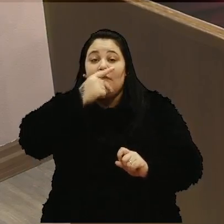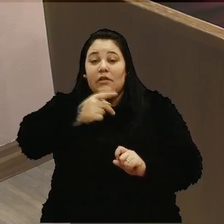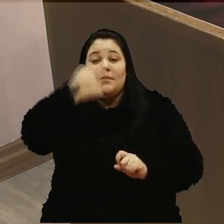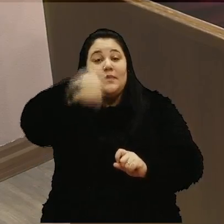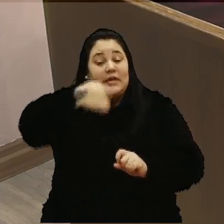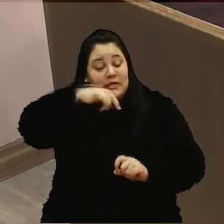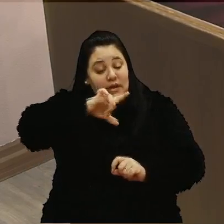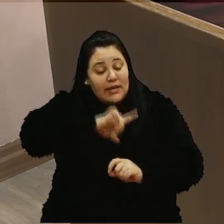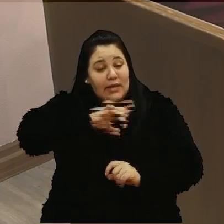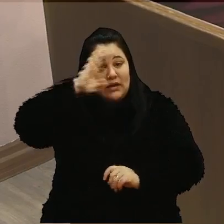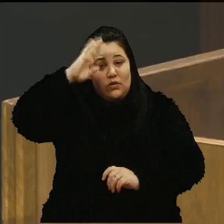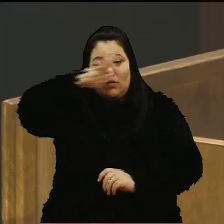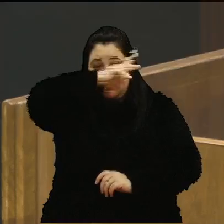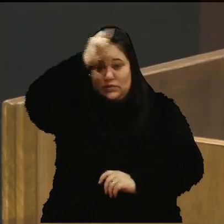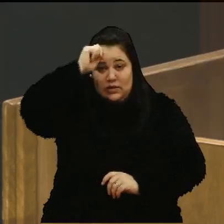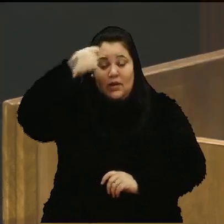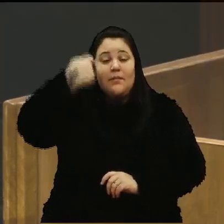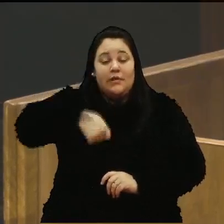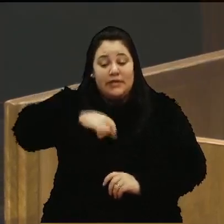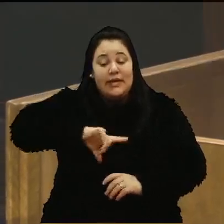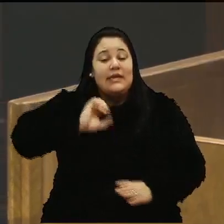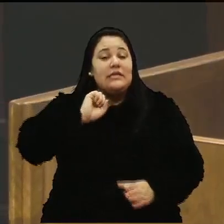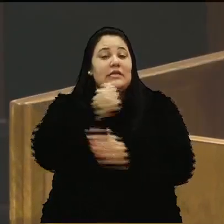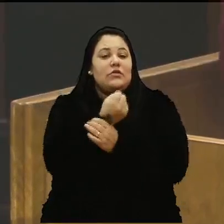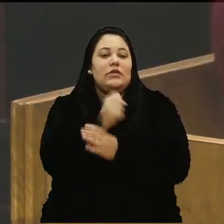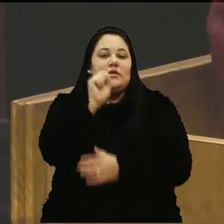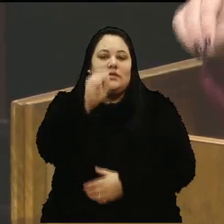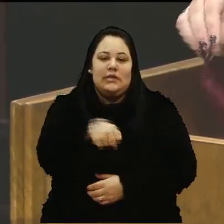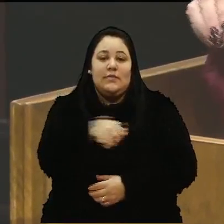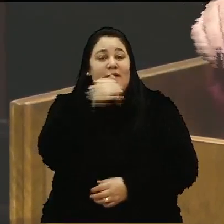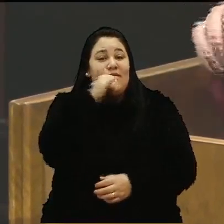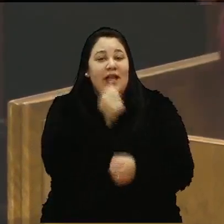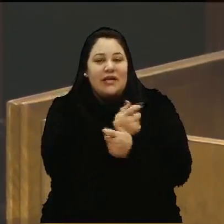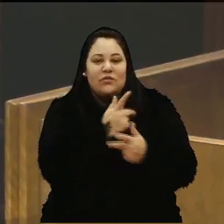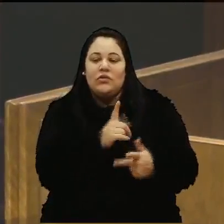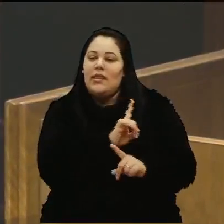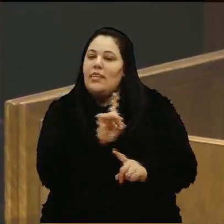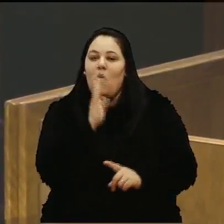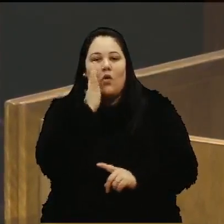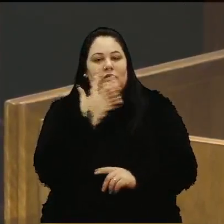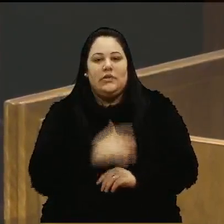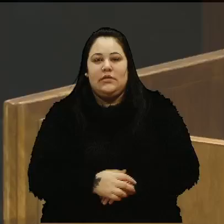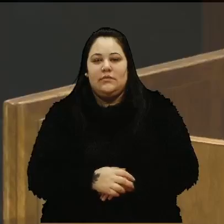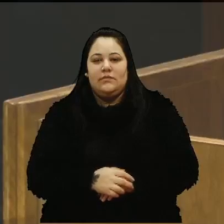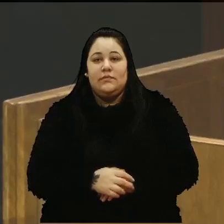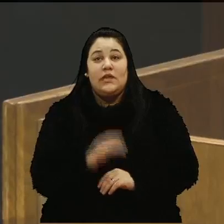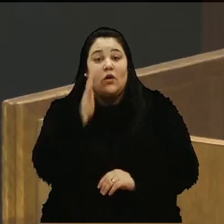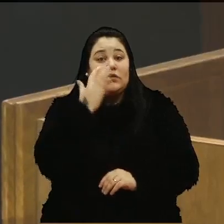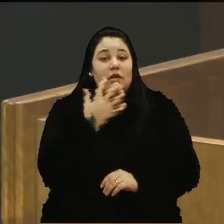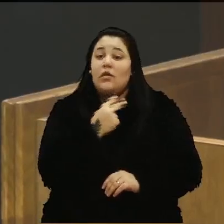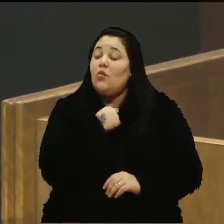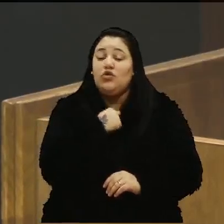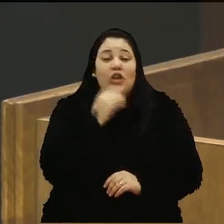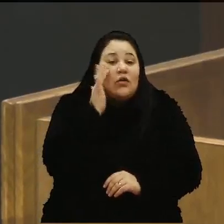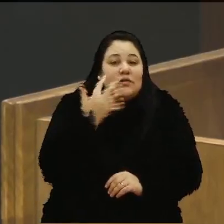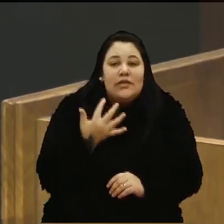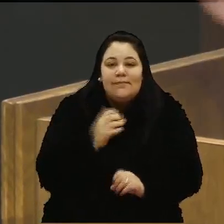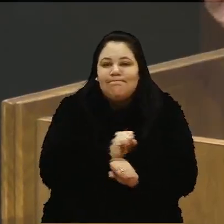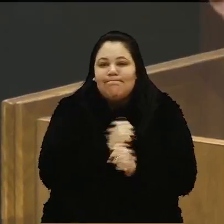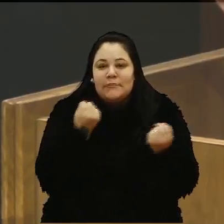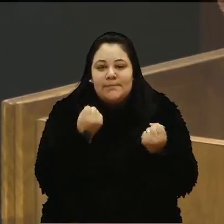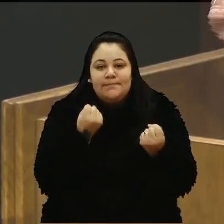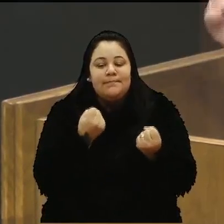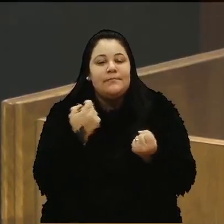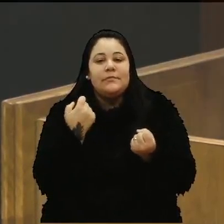guarda municipal, precisa ter segurança para que coisas como essa não aconteçam. Se aconteceu, não poderia ter acontecido e não